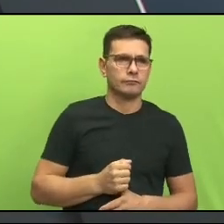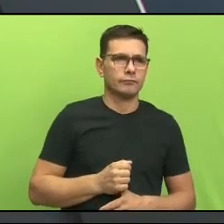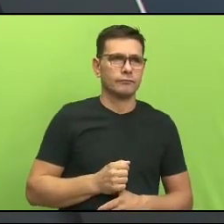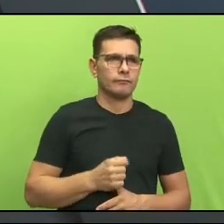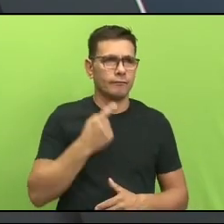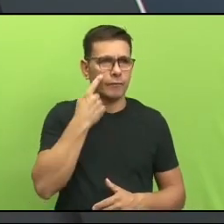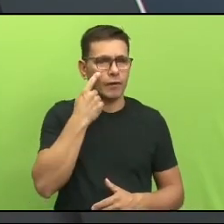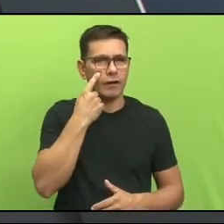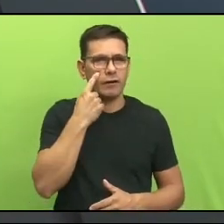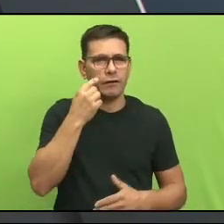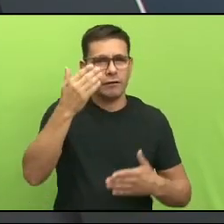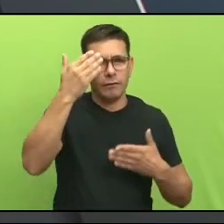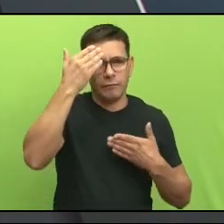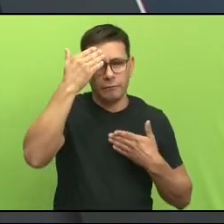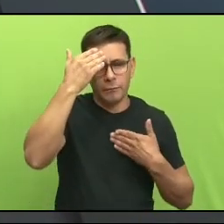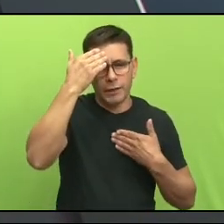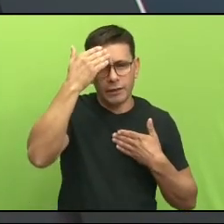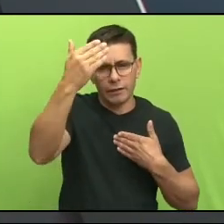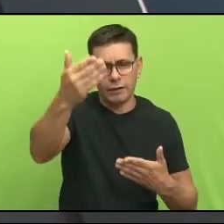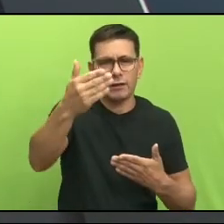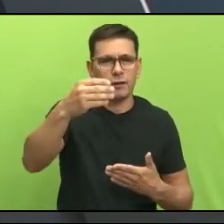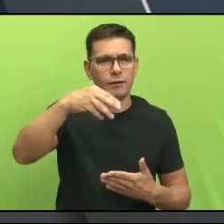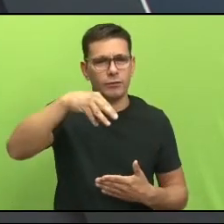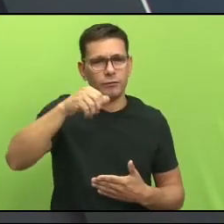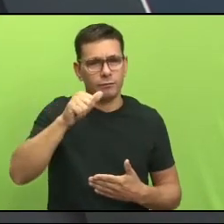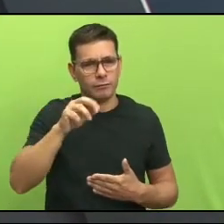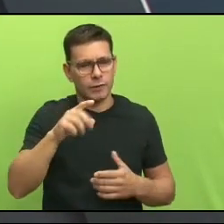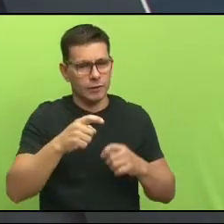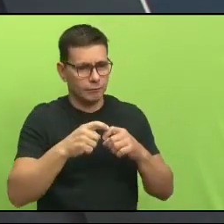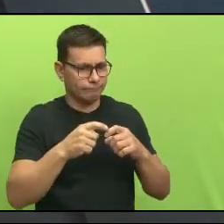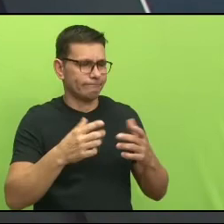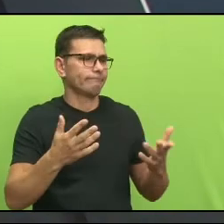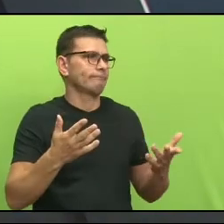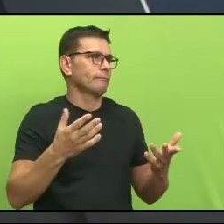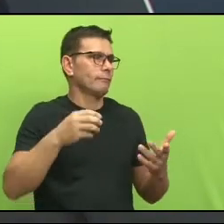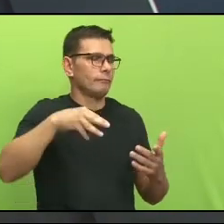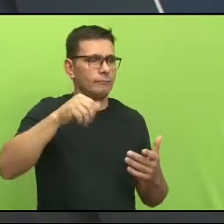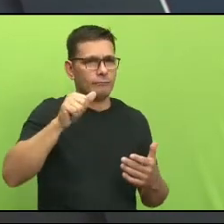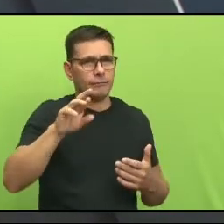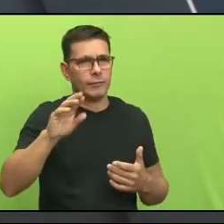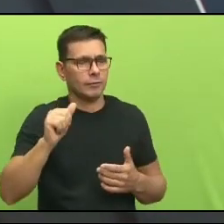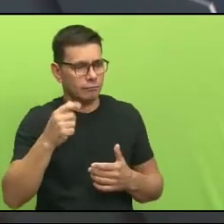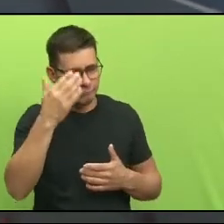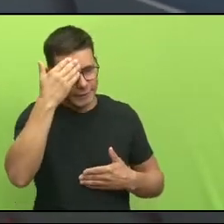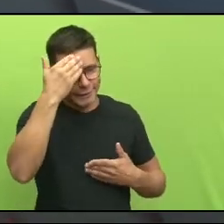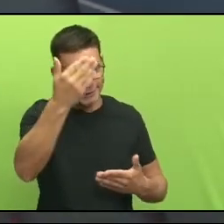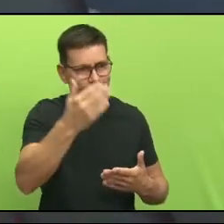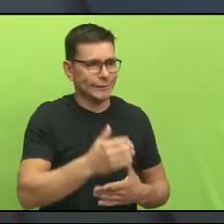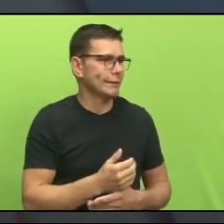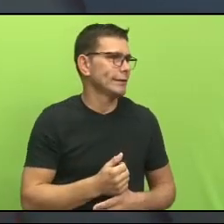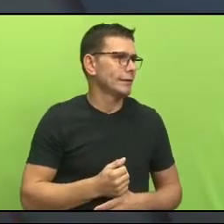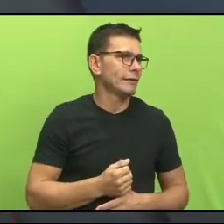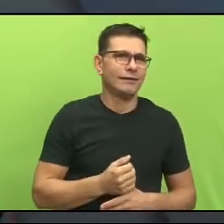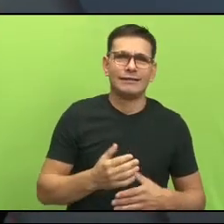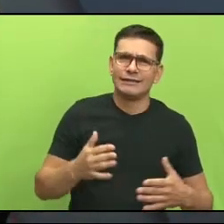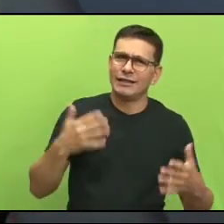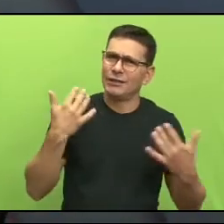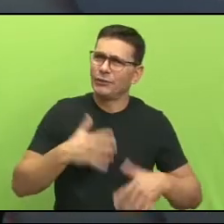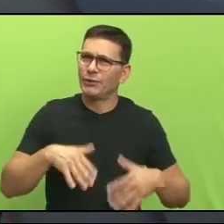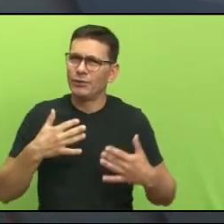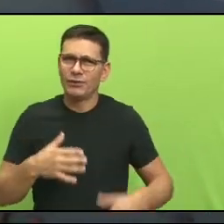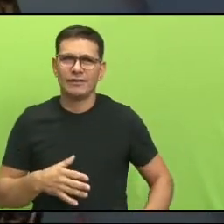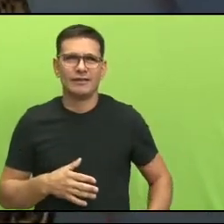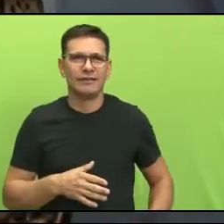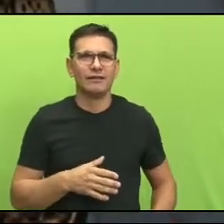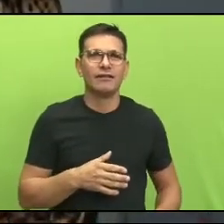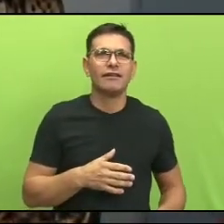99265-2500, Mara, obrigado pela presença. Eu quero que você volte aqui para explicar mais para a gente, tá bom? Com certeza. Obrigado. Falei com a Mara, essa pessoa fantástica. Você viu o que é